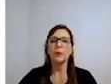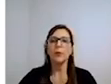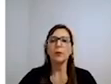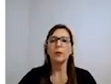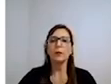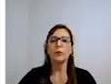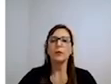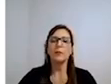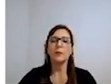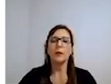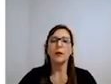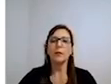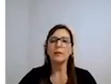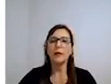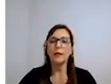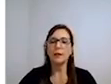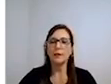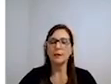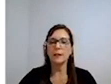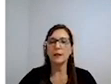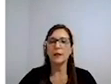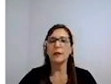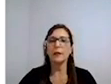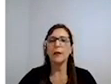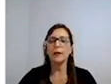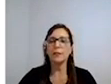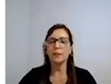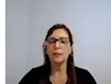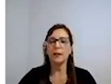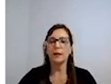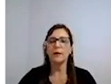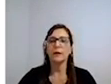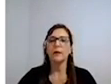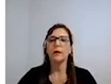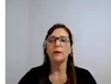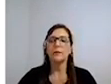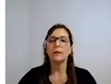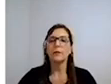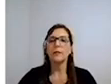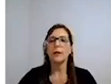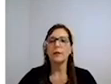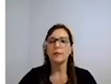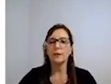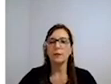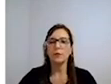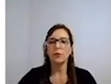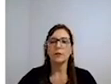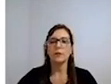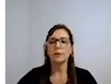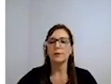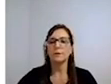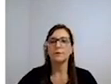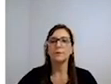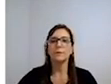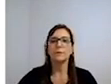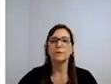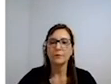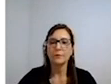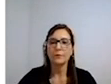temos a própria medula espinhal e as raízes, que emergem dela, que são as raízes nervosas.